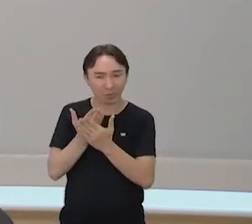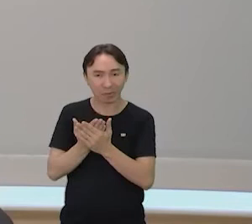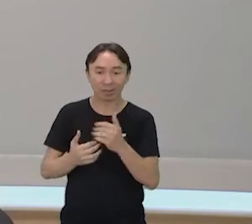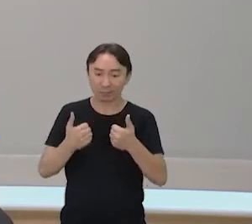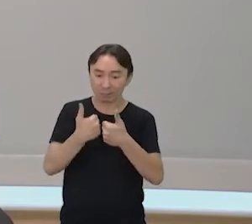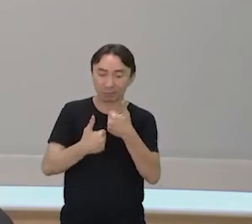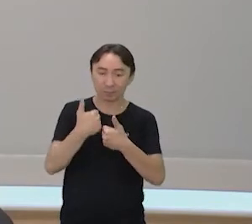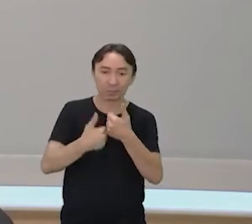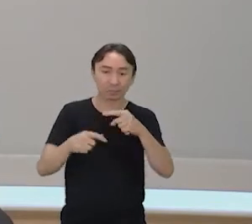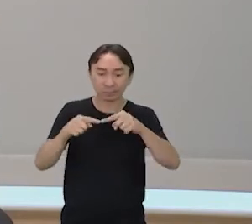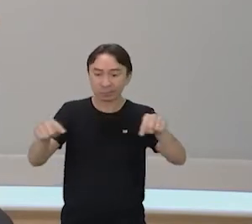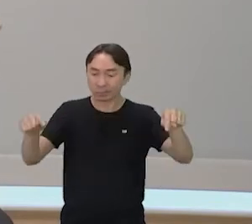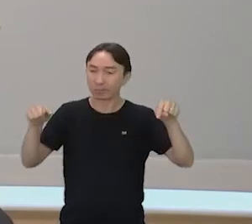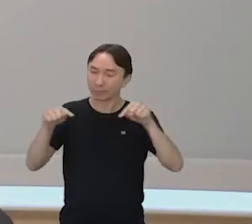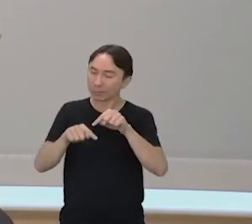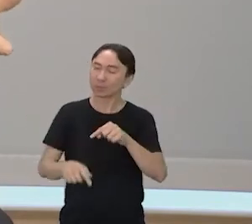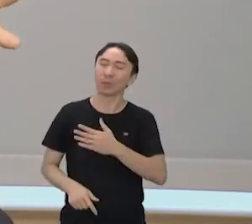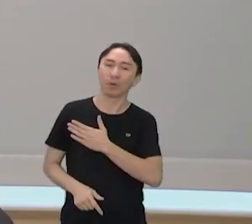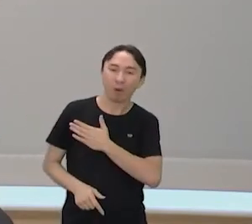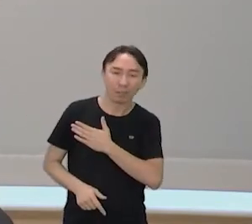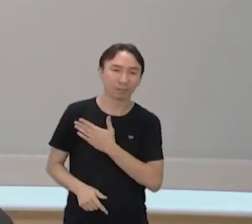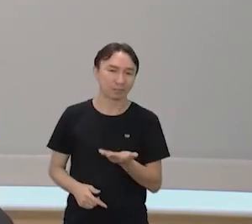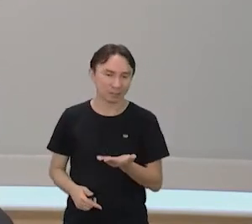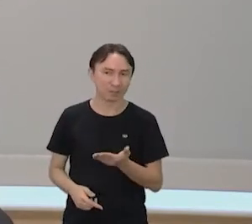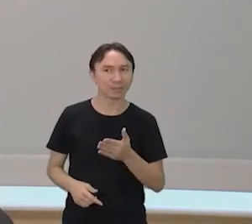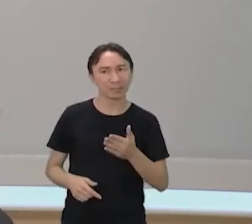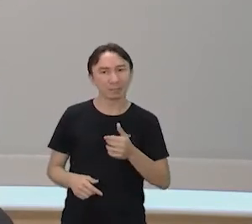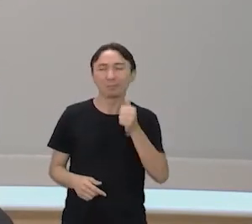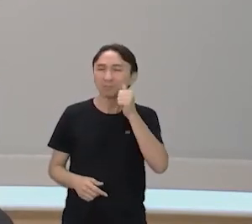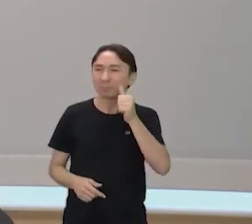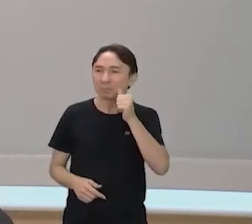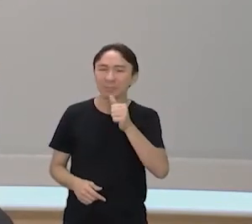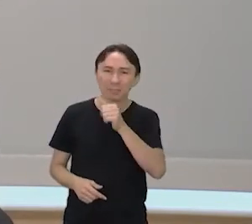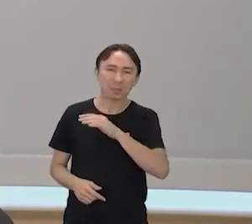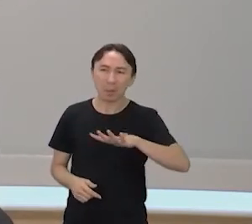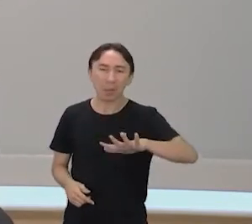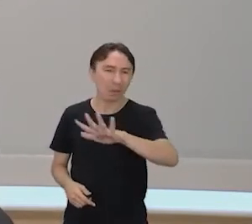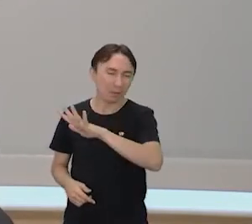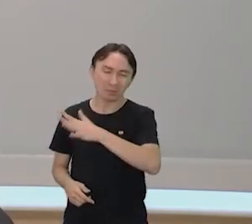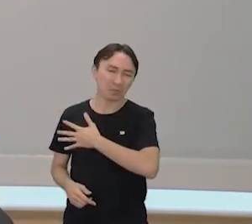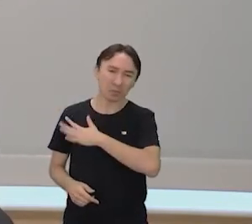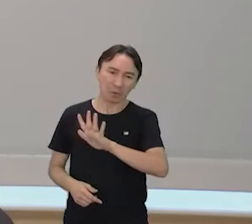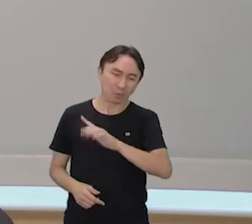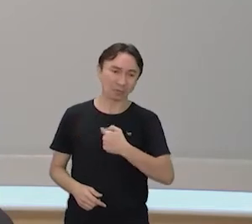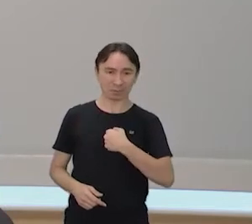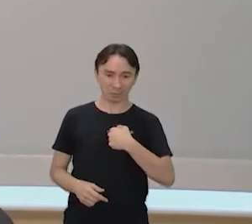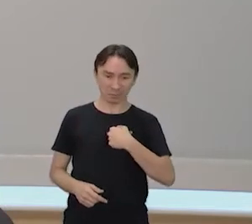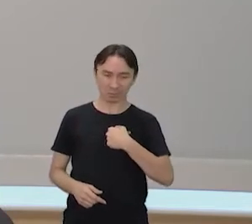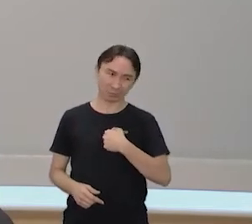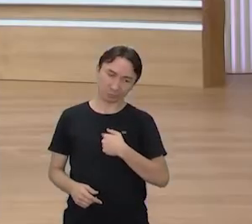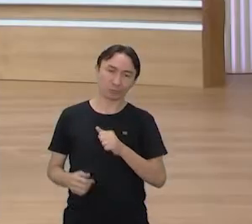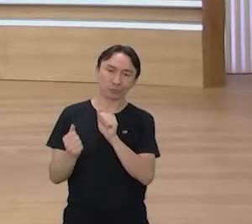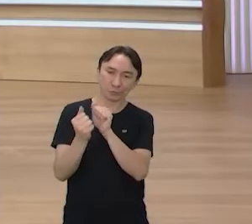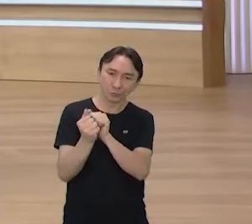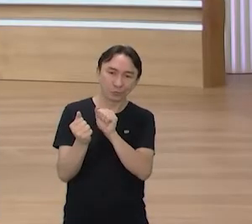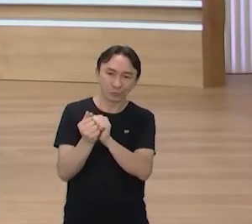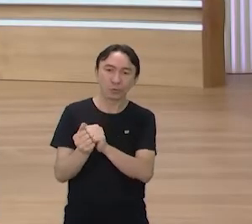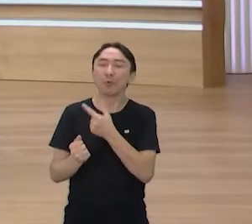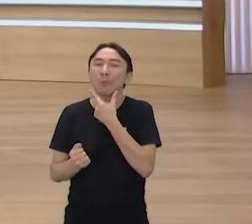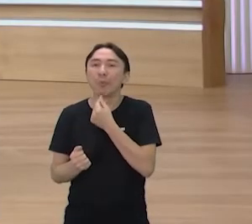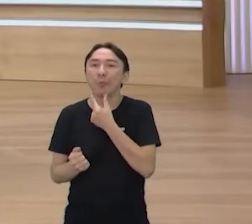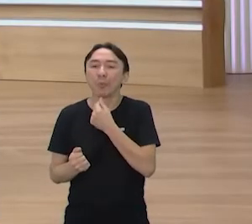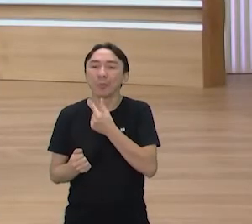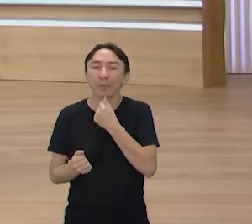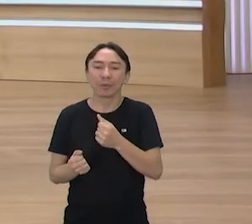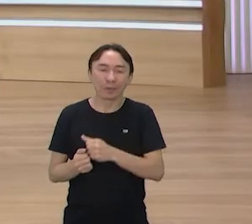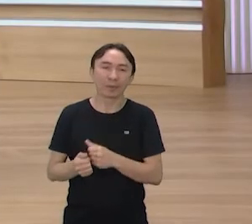Apesar de que nem todas as meninas gostavam muito, eu acabava jogando com os meninos mesmo. Tipo, eu e mais umas 3 meninas